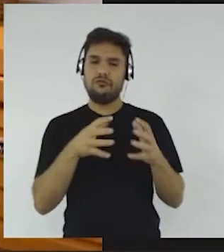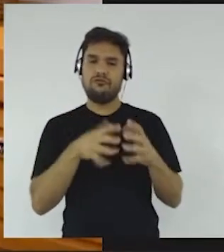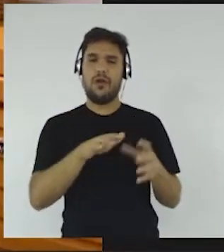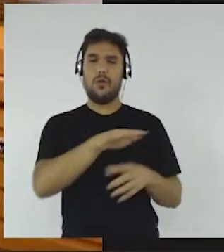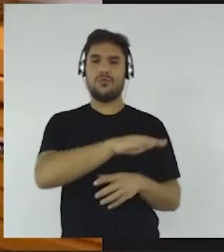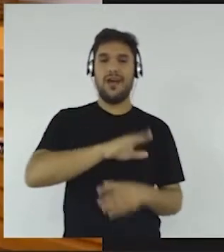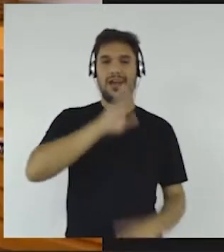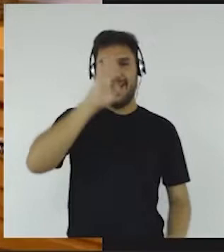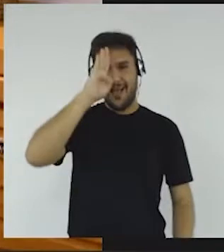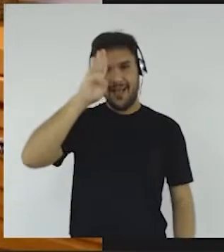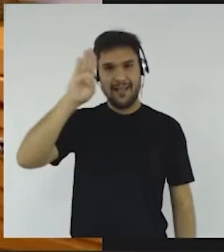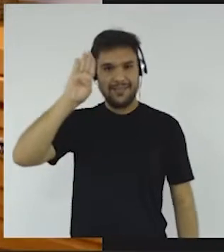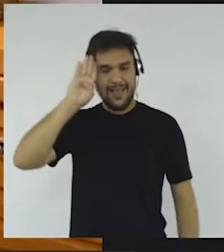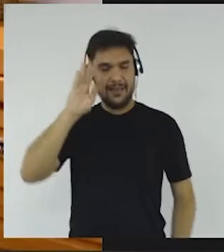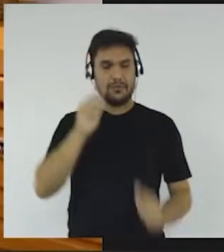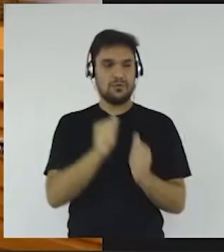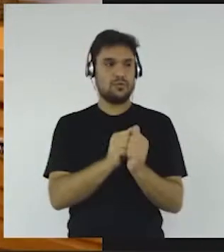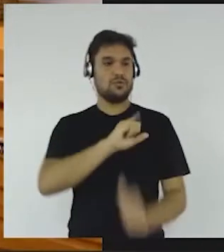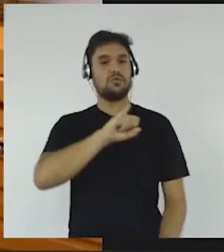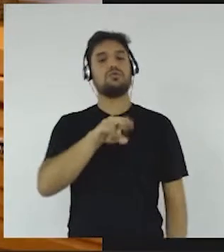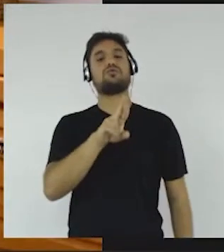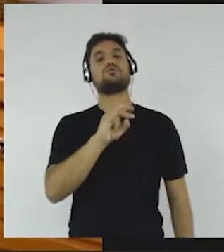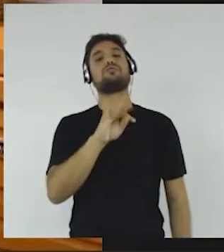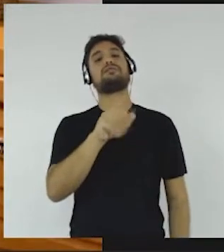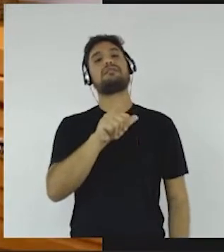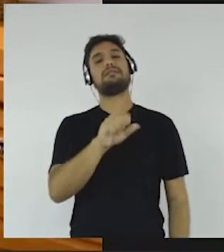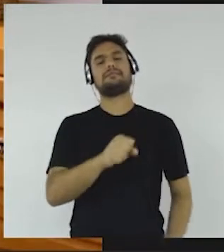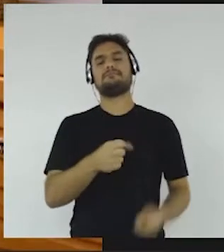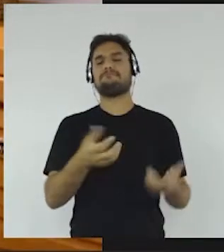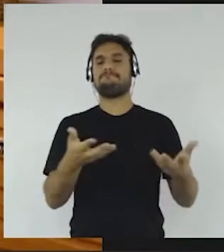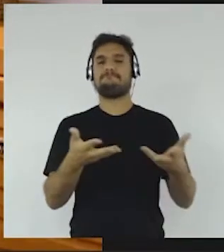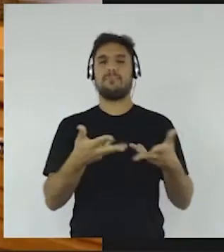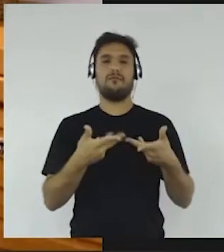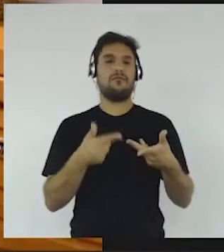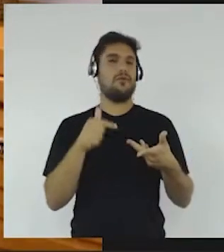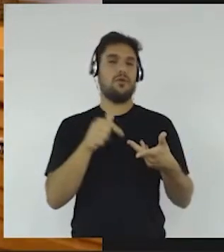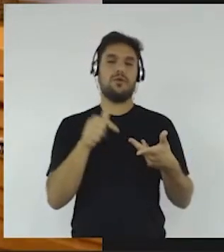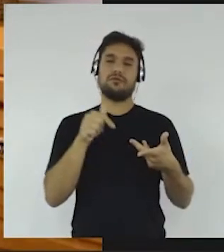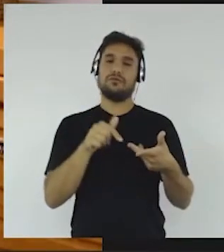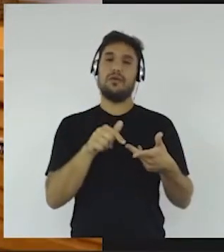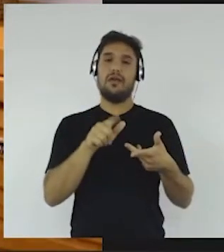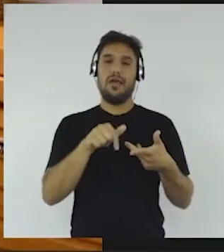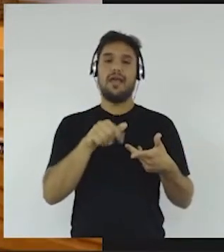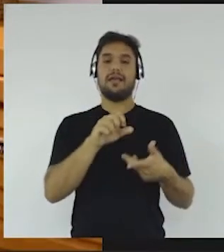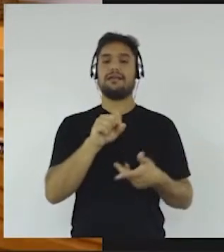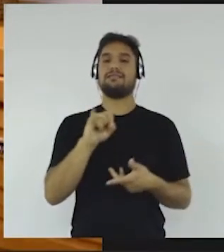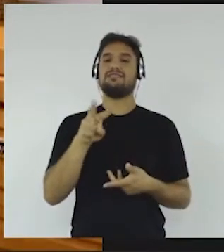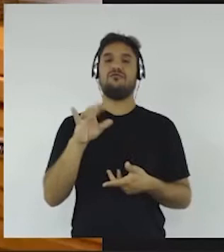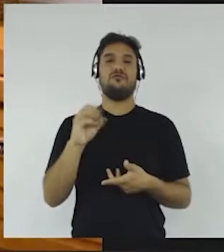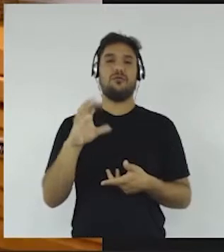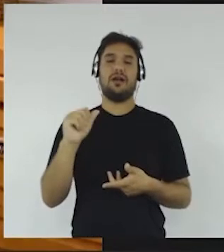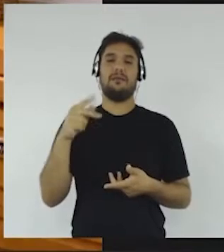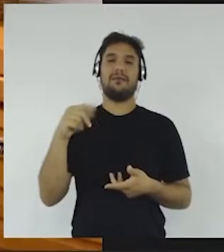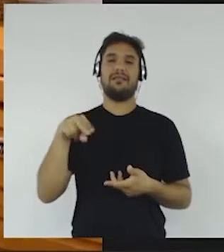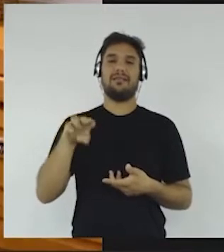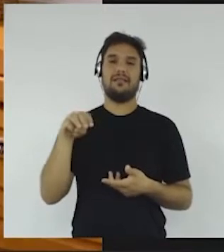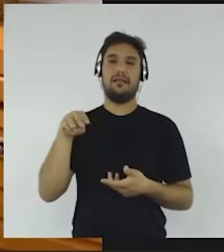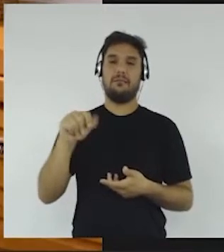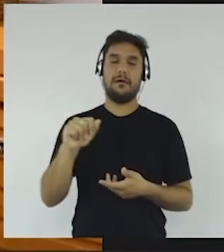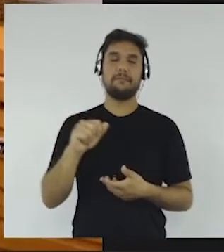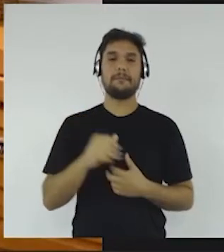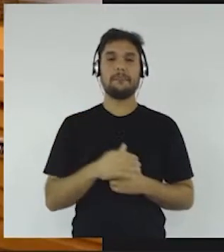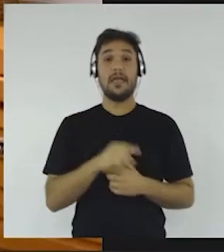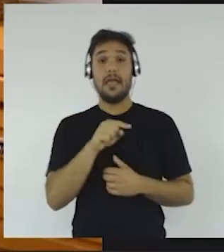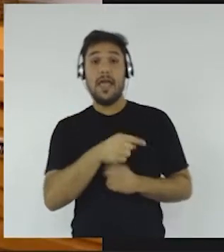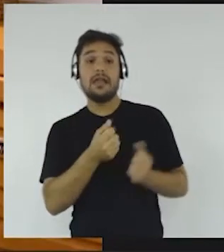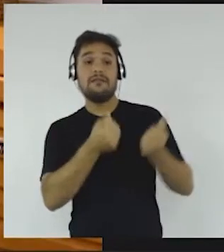com esse jurista espetacular e essa pessoa maravilhosa que foi Silvio Capanema, e vai nos falar